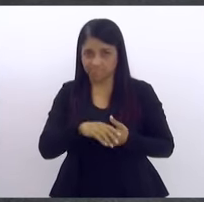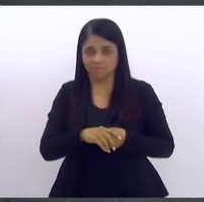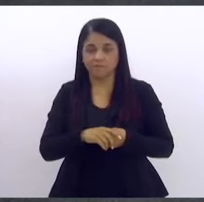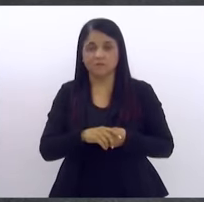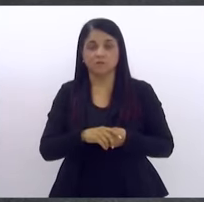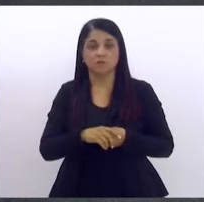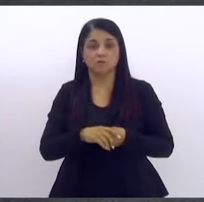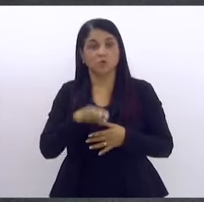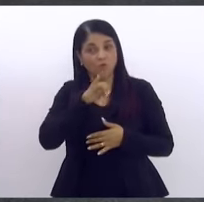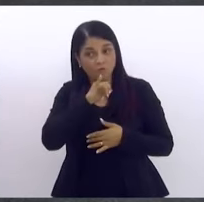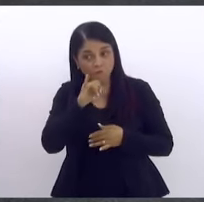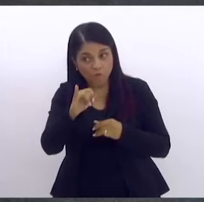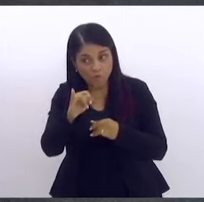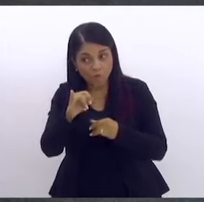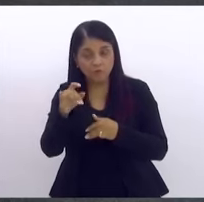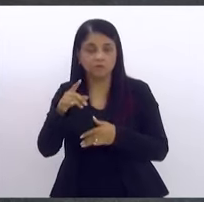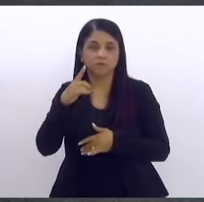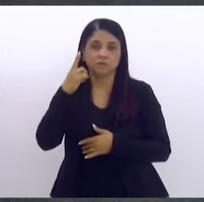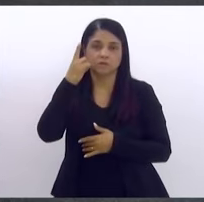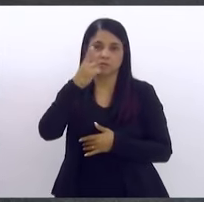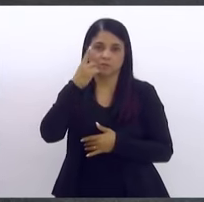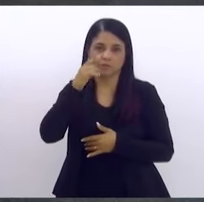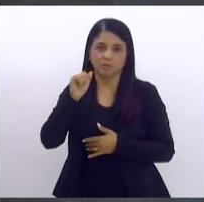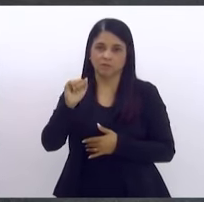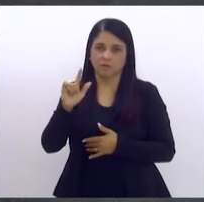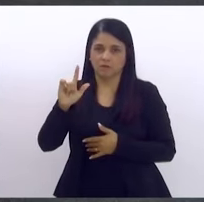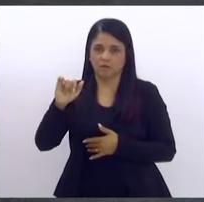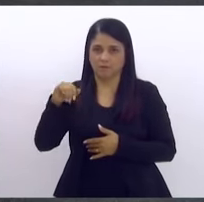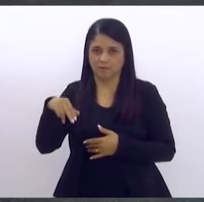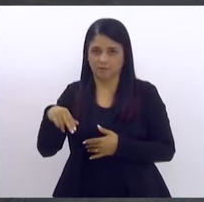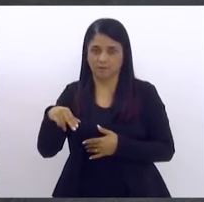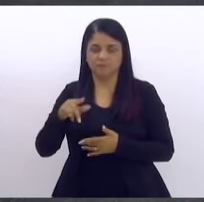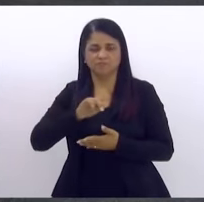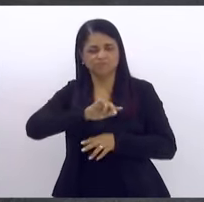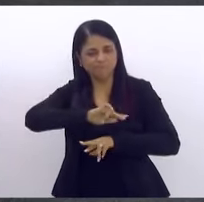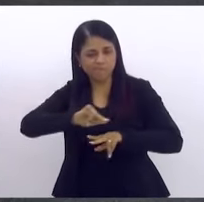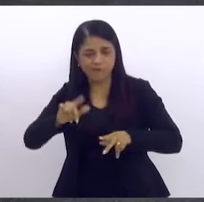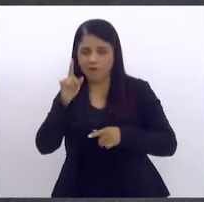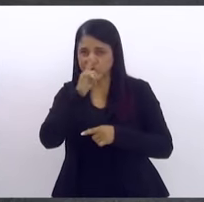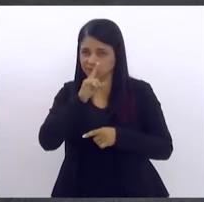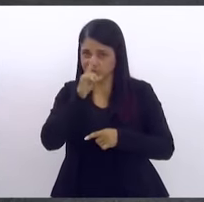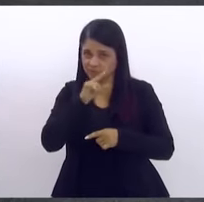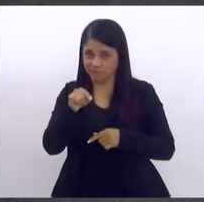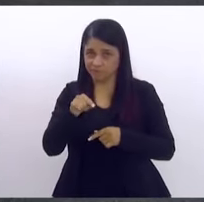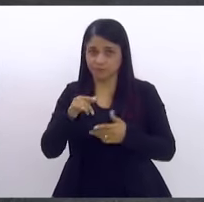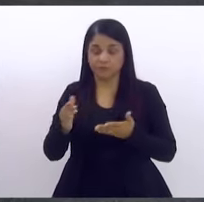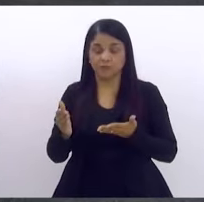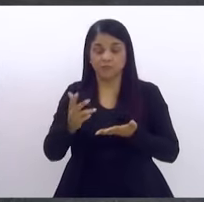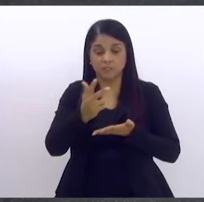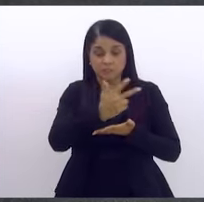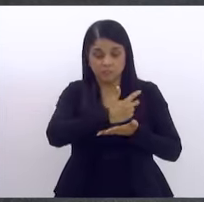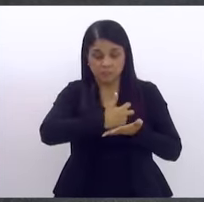ao deputado Alan, dezenas de irregularidades. Na comissão de